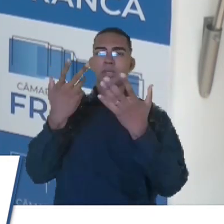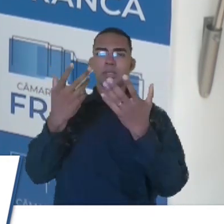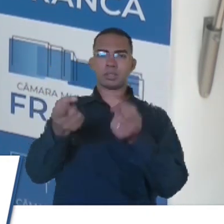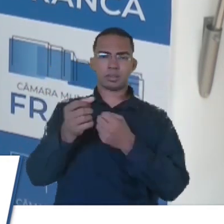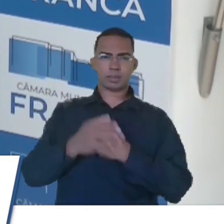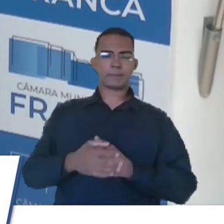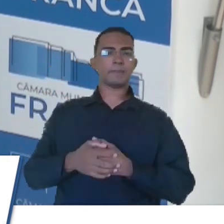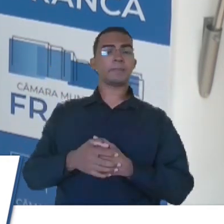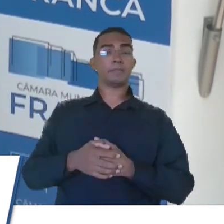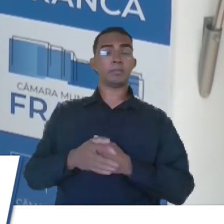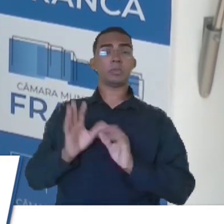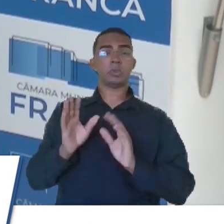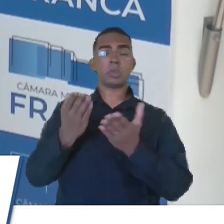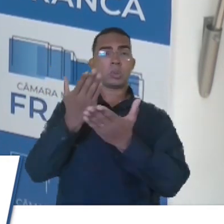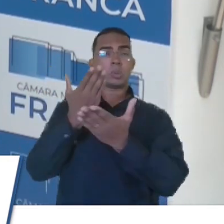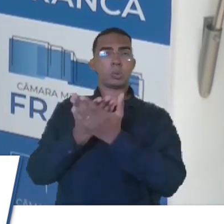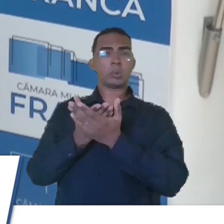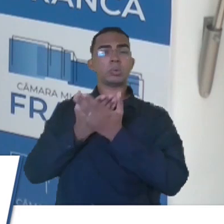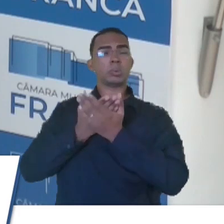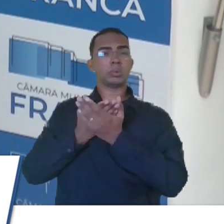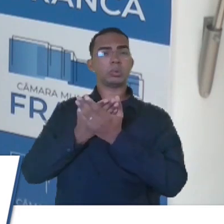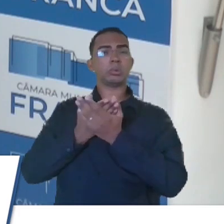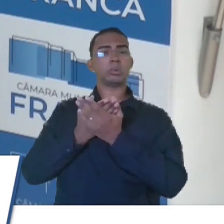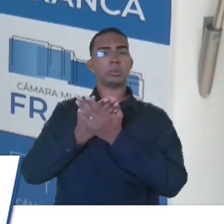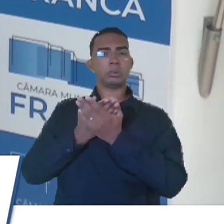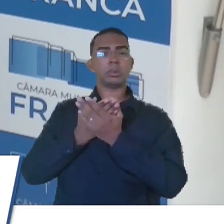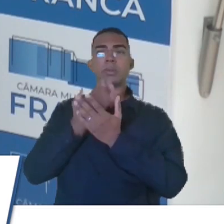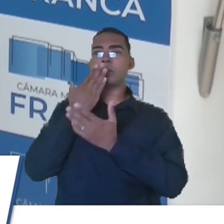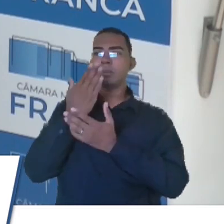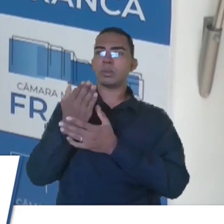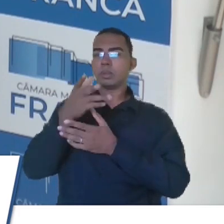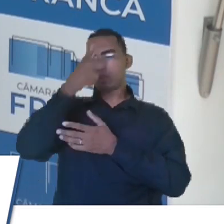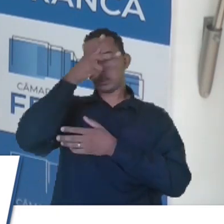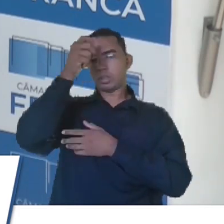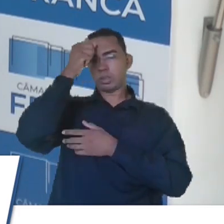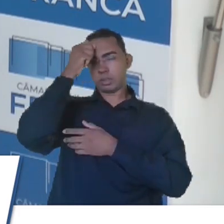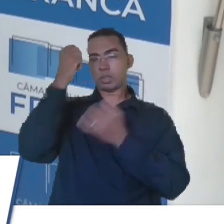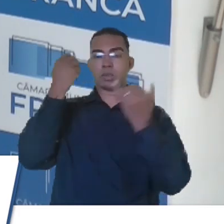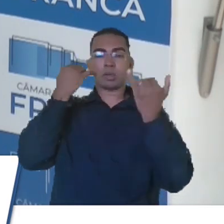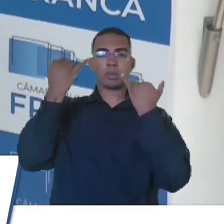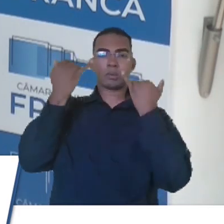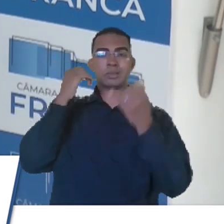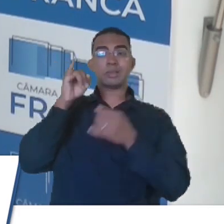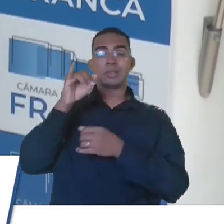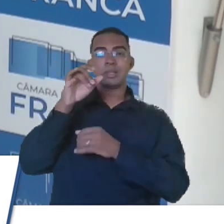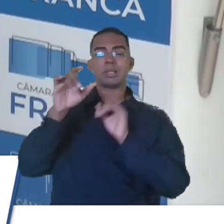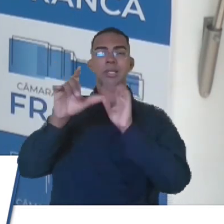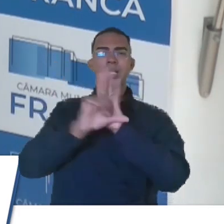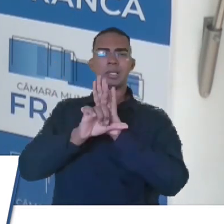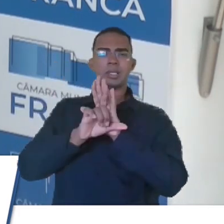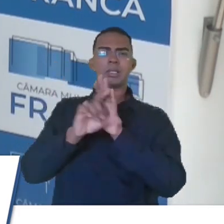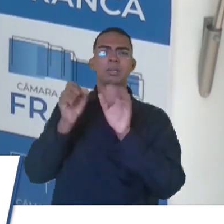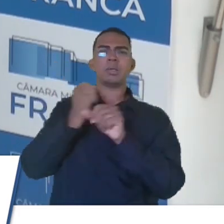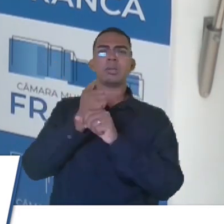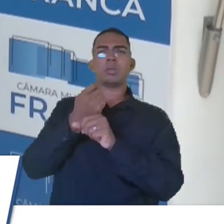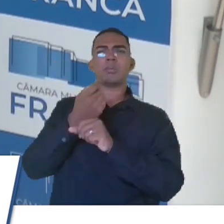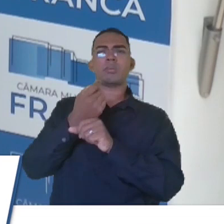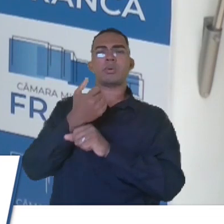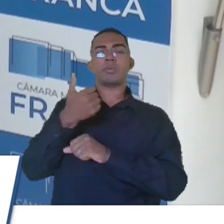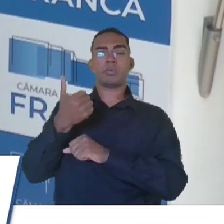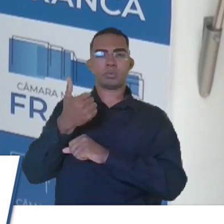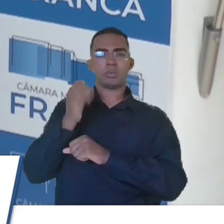eu fiz até um requerimento pedindo à prefeitura informações se essa lei que foi feita em 2001, ela está